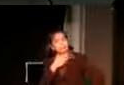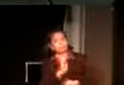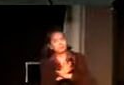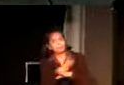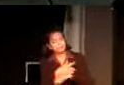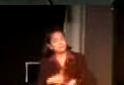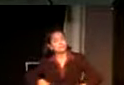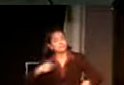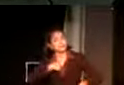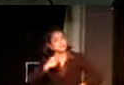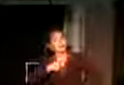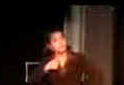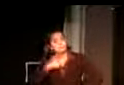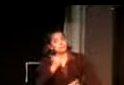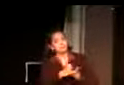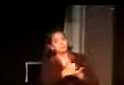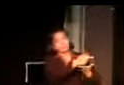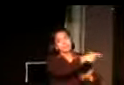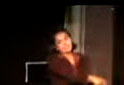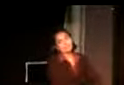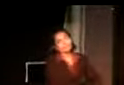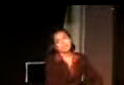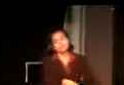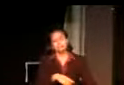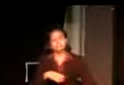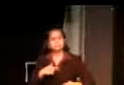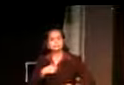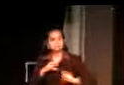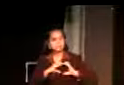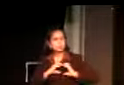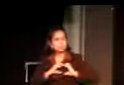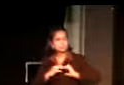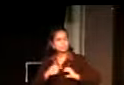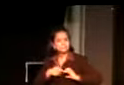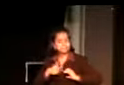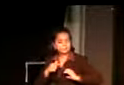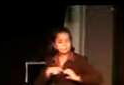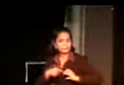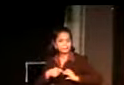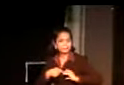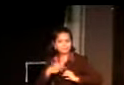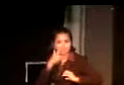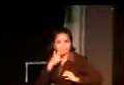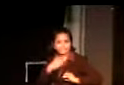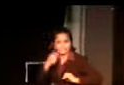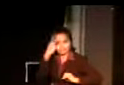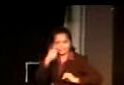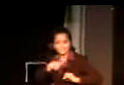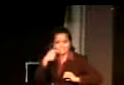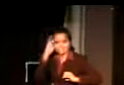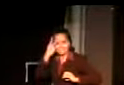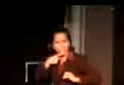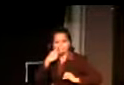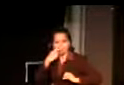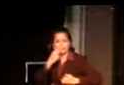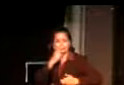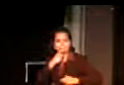fui eu tendo um coração com uma confissão de fé que é um bloco de